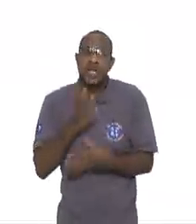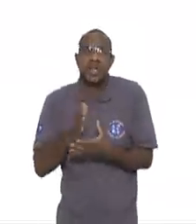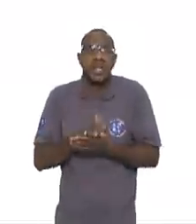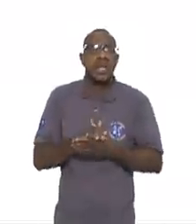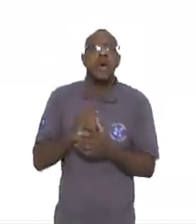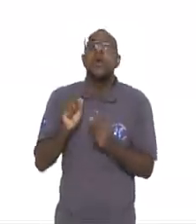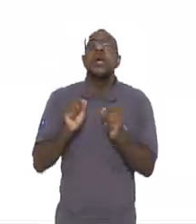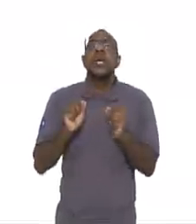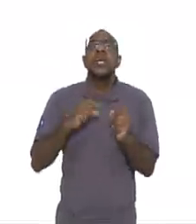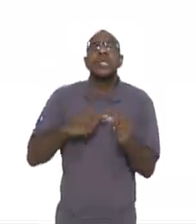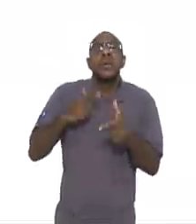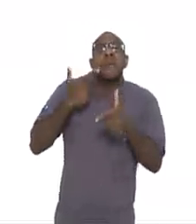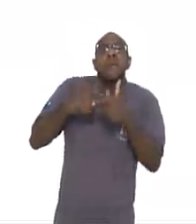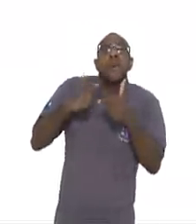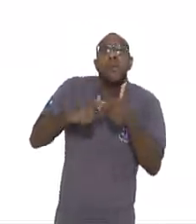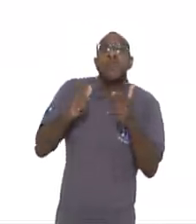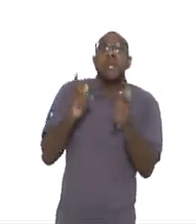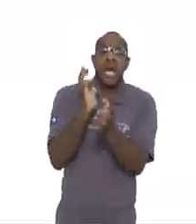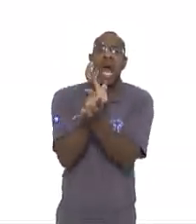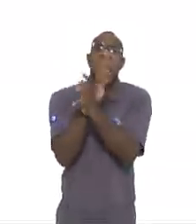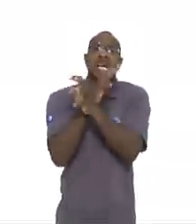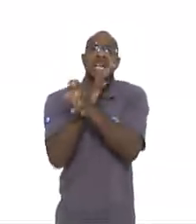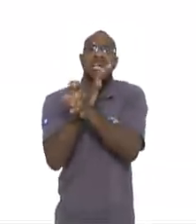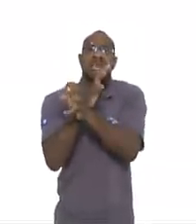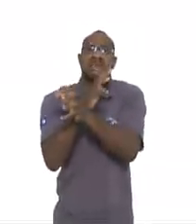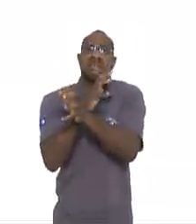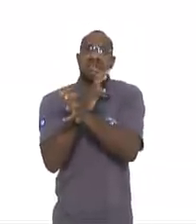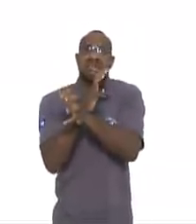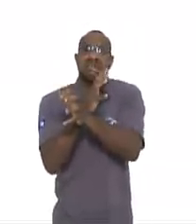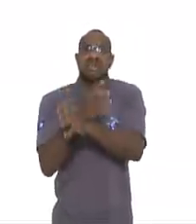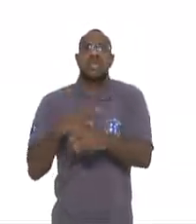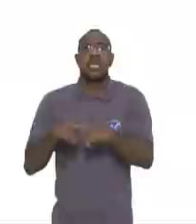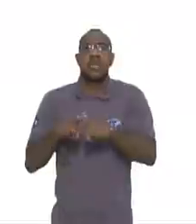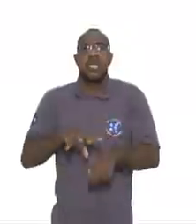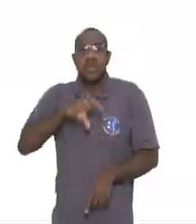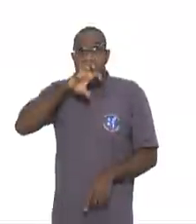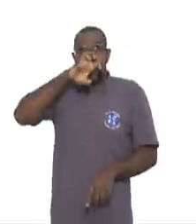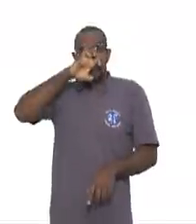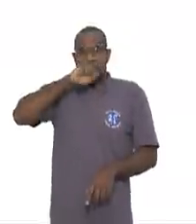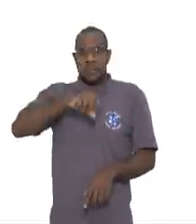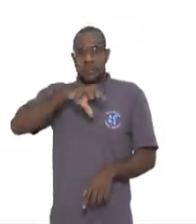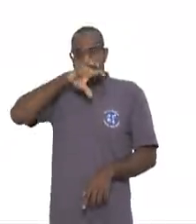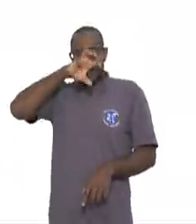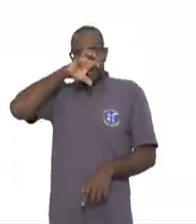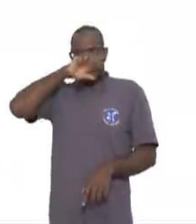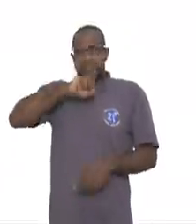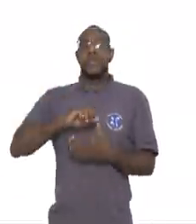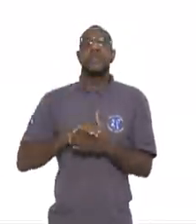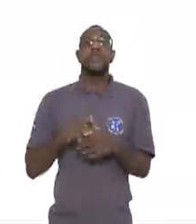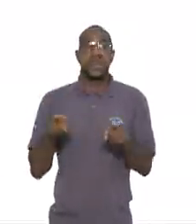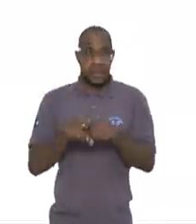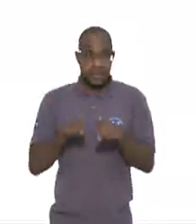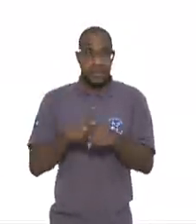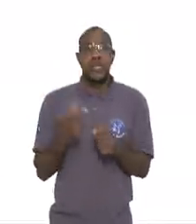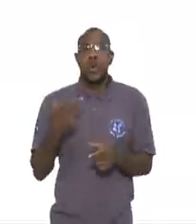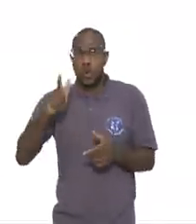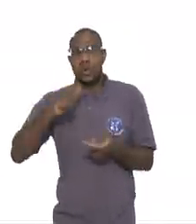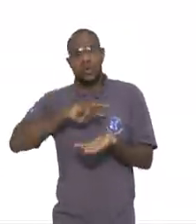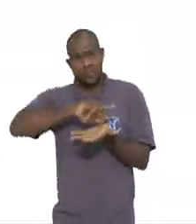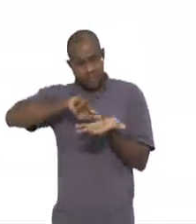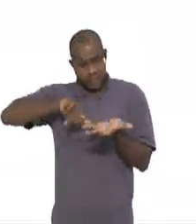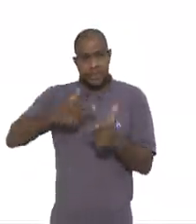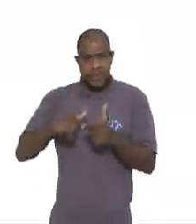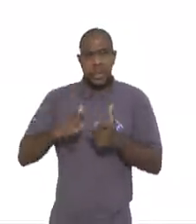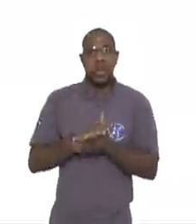O que causa comprometimento nos ossos e articulações, nas vias respiratórias e no sistema cardiovascular e neurológico, entre outras coisas.